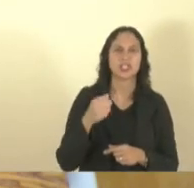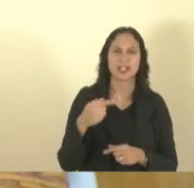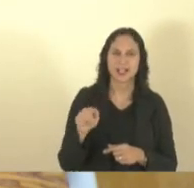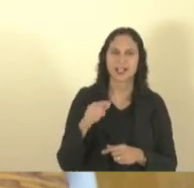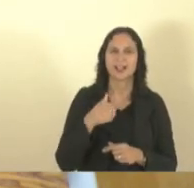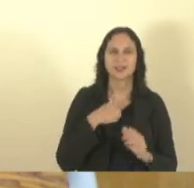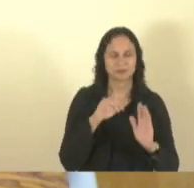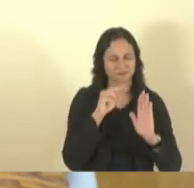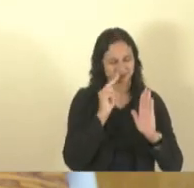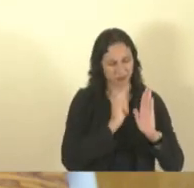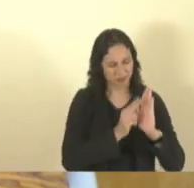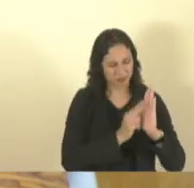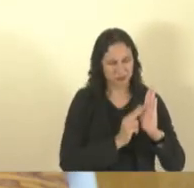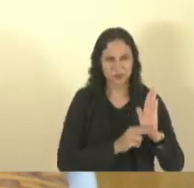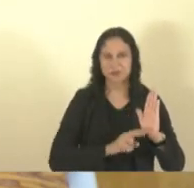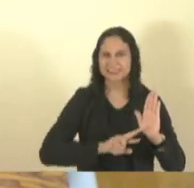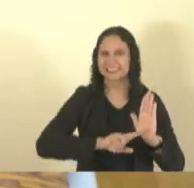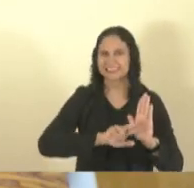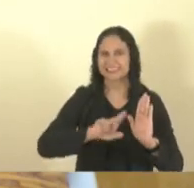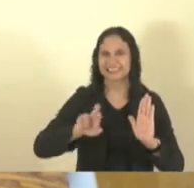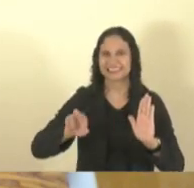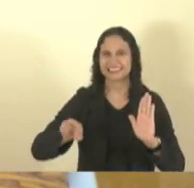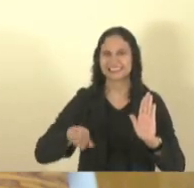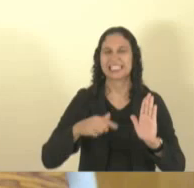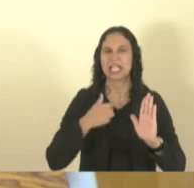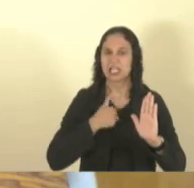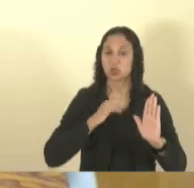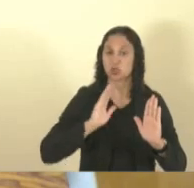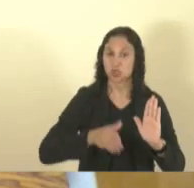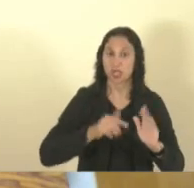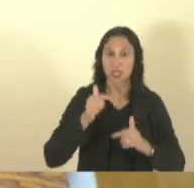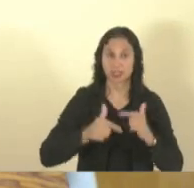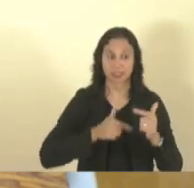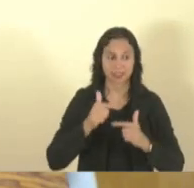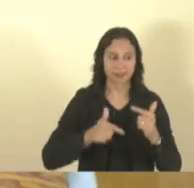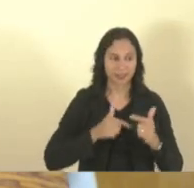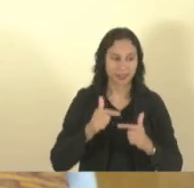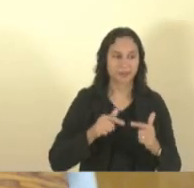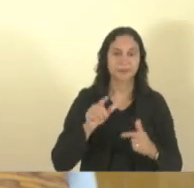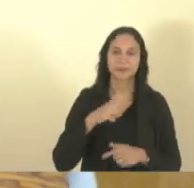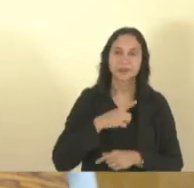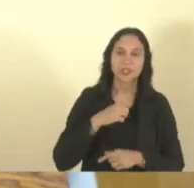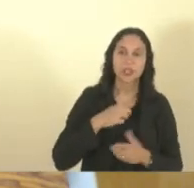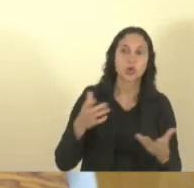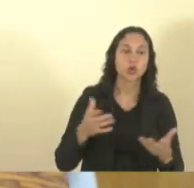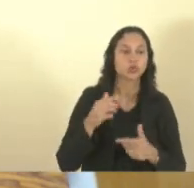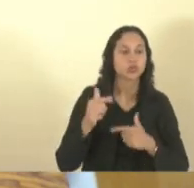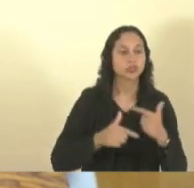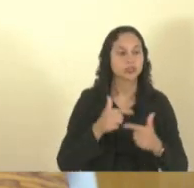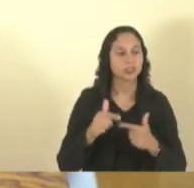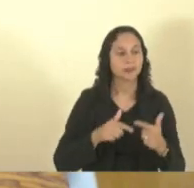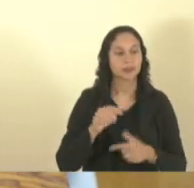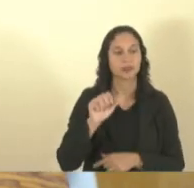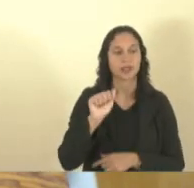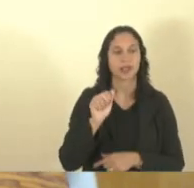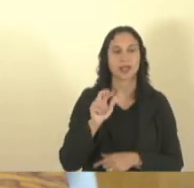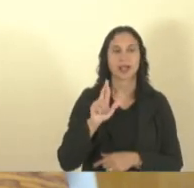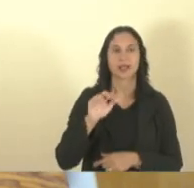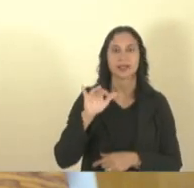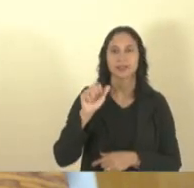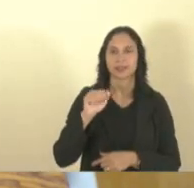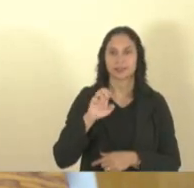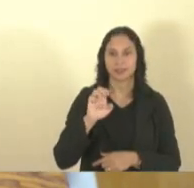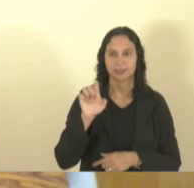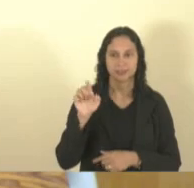for listar, tem vários profissionais aqui que, com quem eu já trabalhei, com quem eu trabalho hoje. A Ariane está ali com a sua filha, comemorando esse momento de